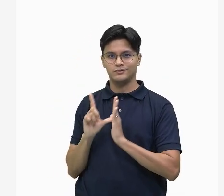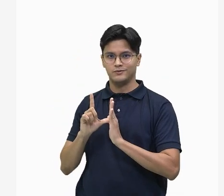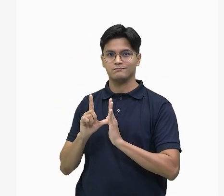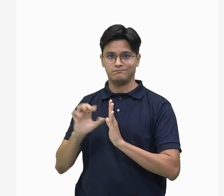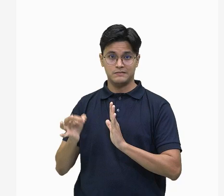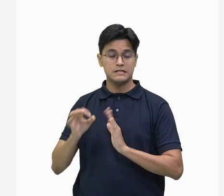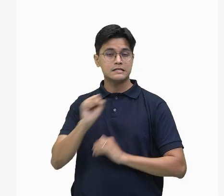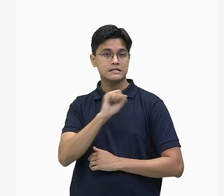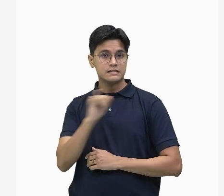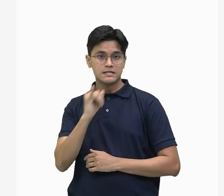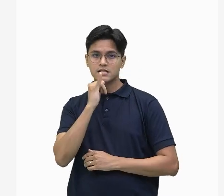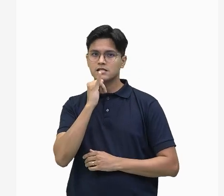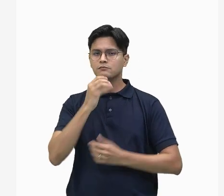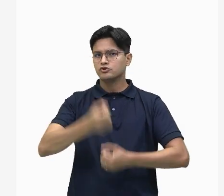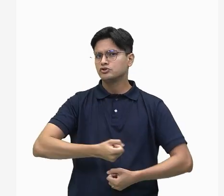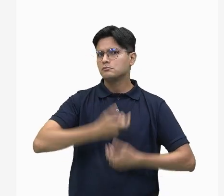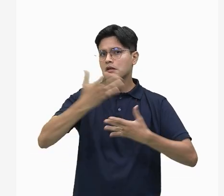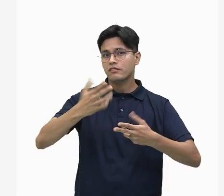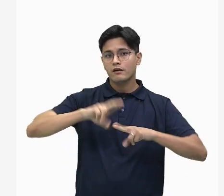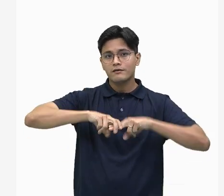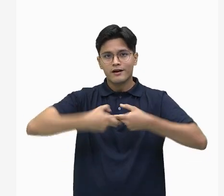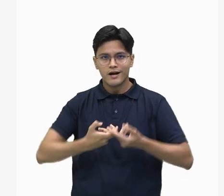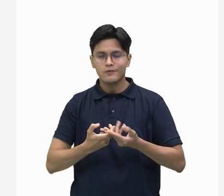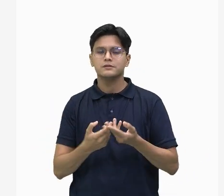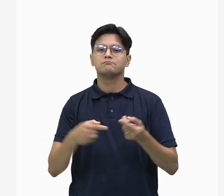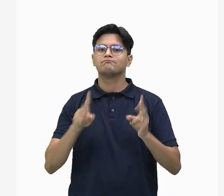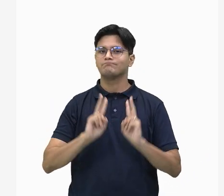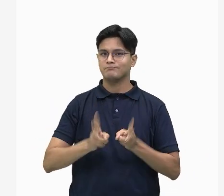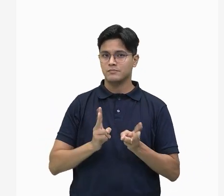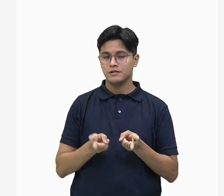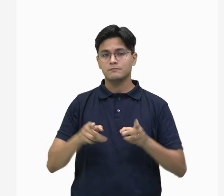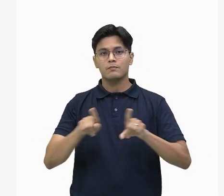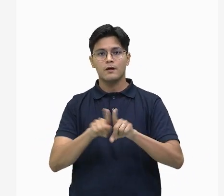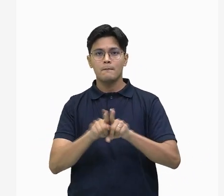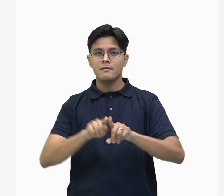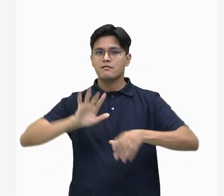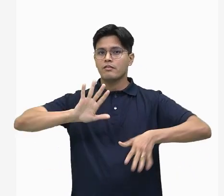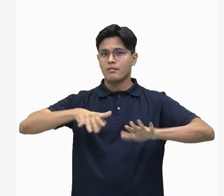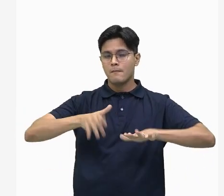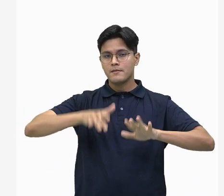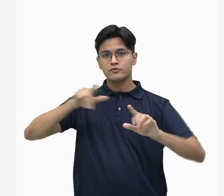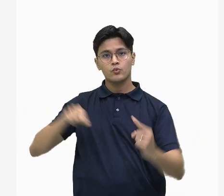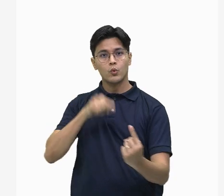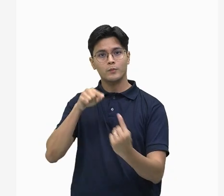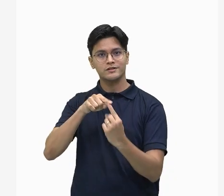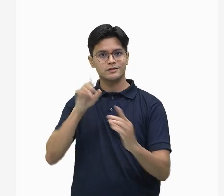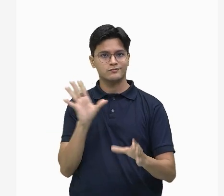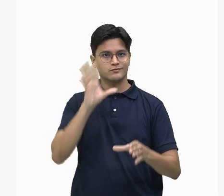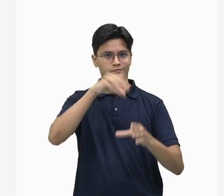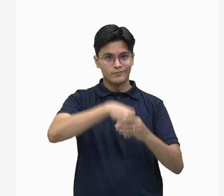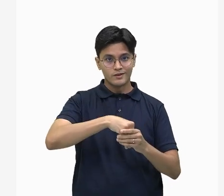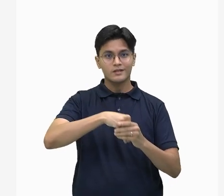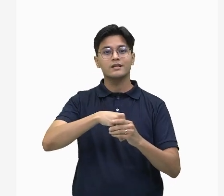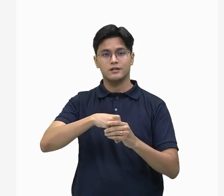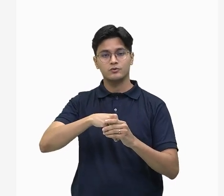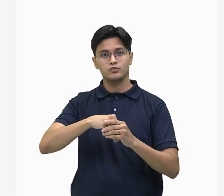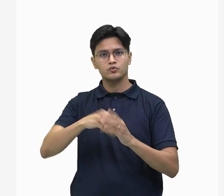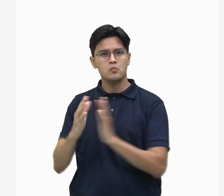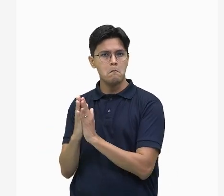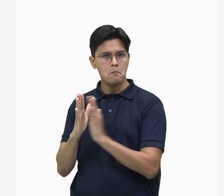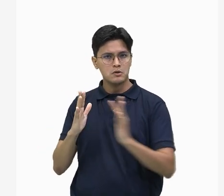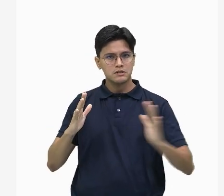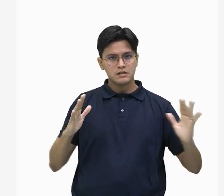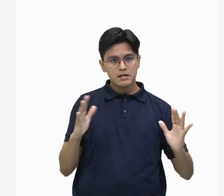Se ela for expressar uma causa, a mesma coisa. Então, a depender da função que ela exercer dentro desse processo de